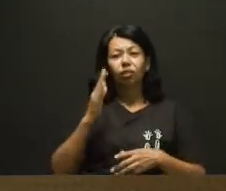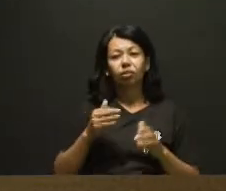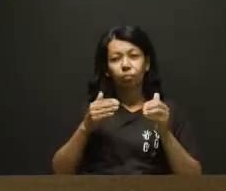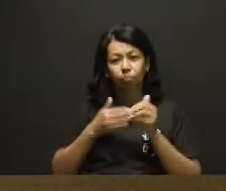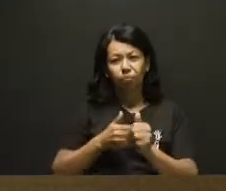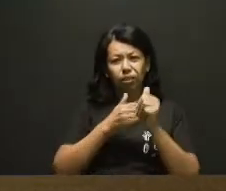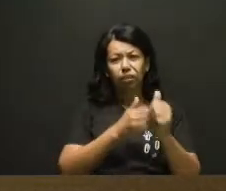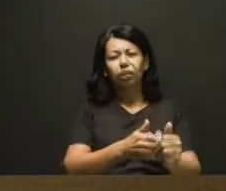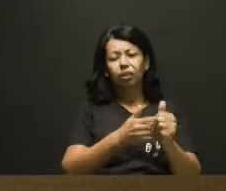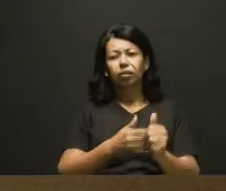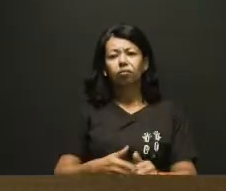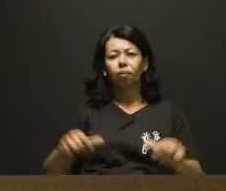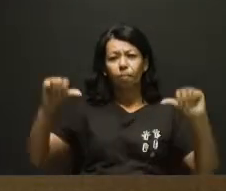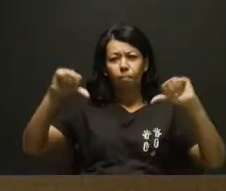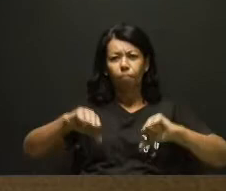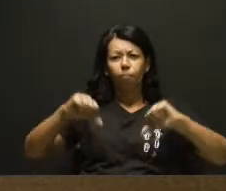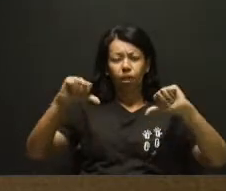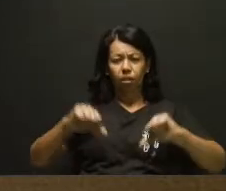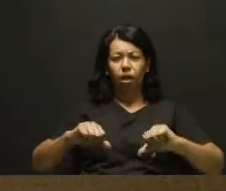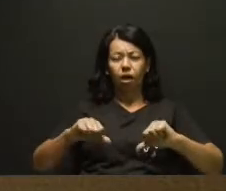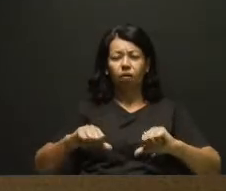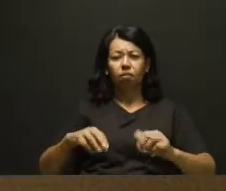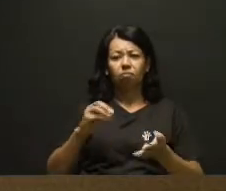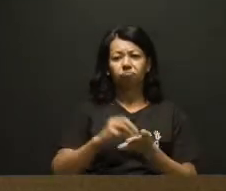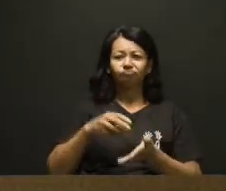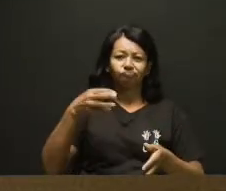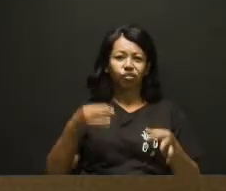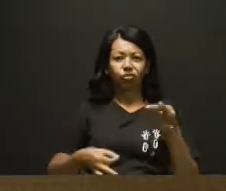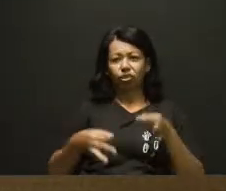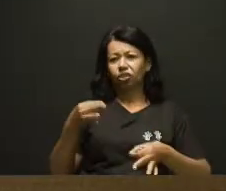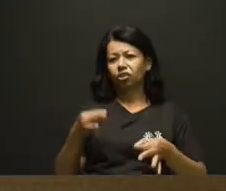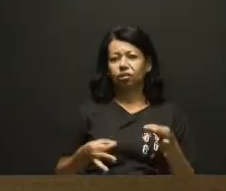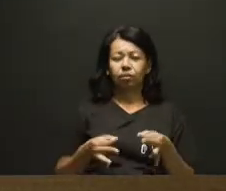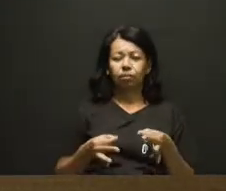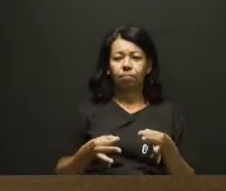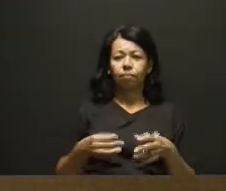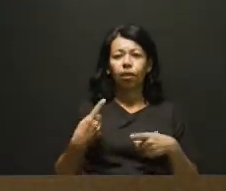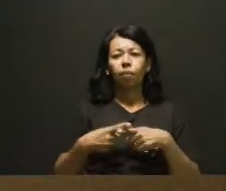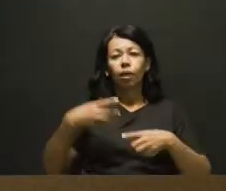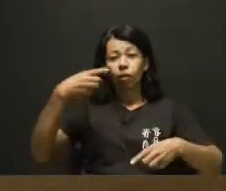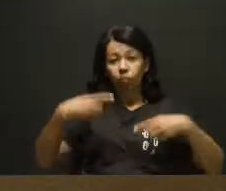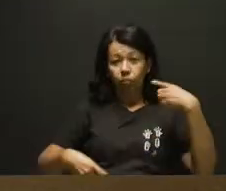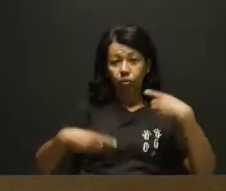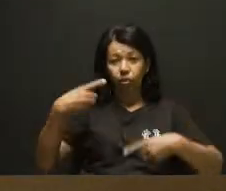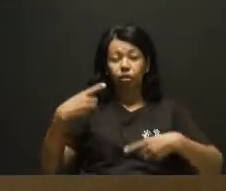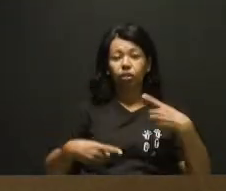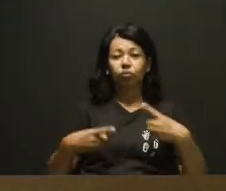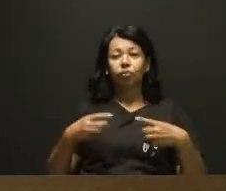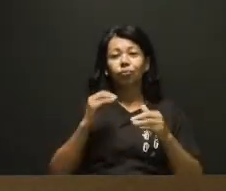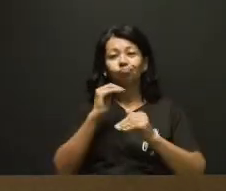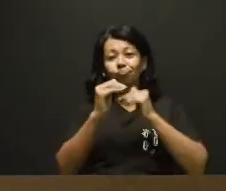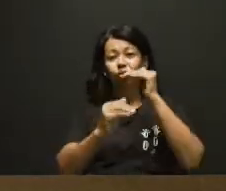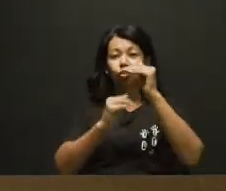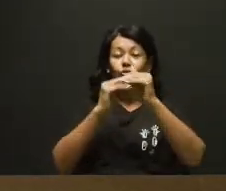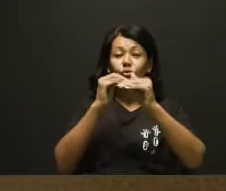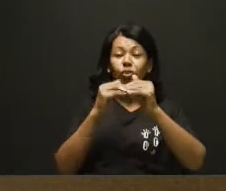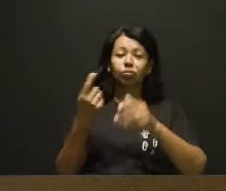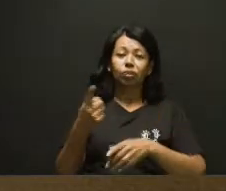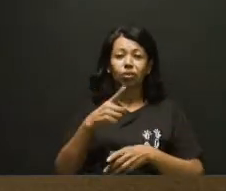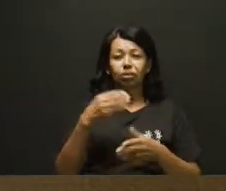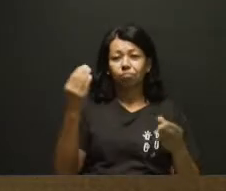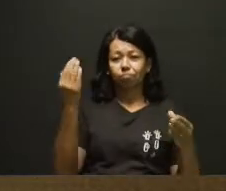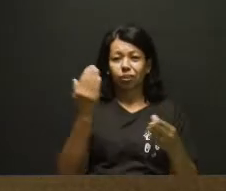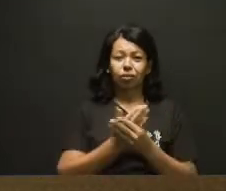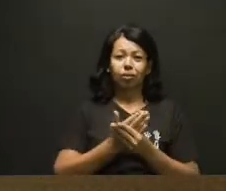maltratada e está sendo e justiça' da classe política foi aquele a graça que construiu este processo